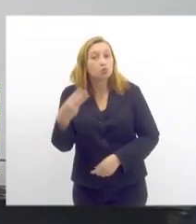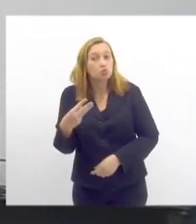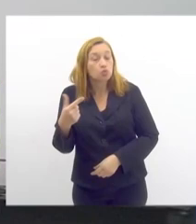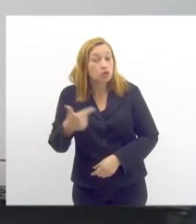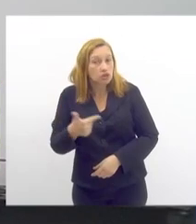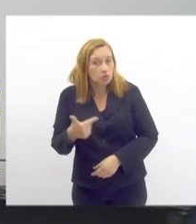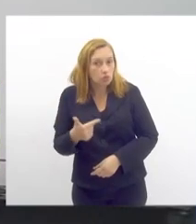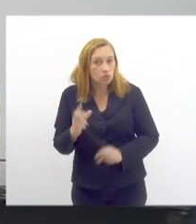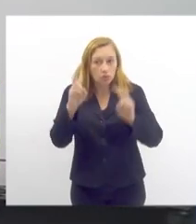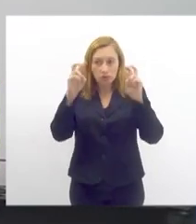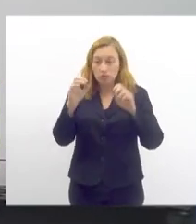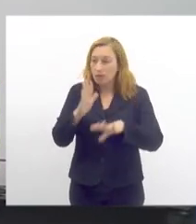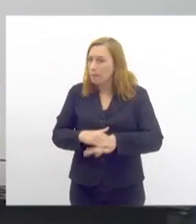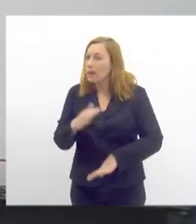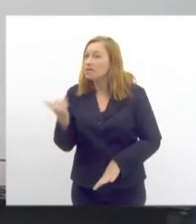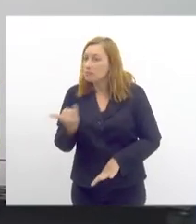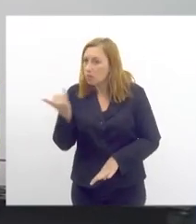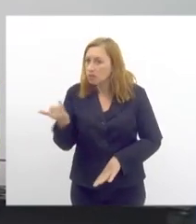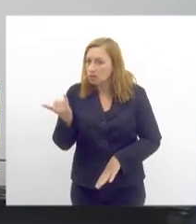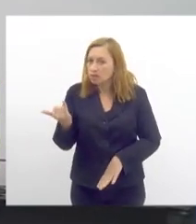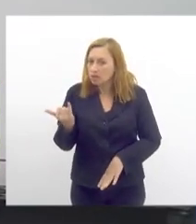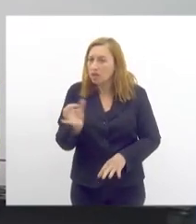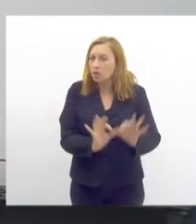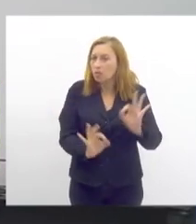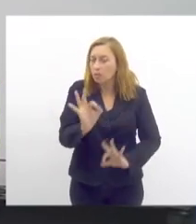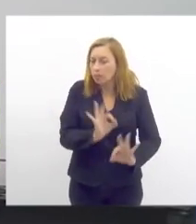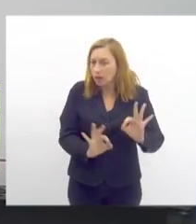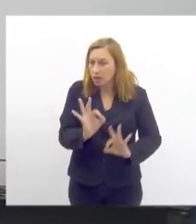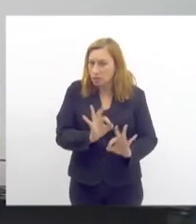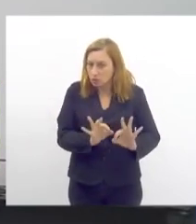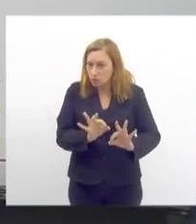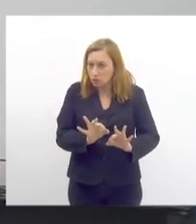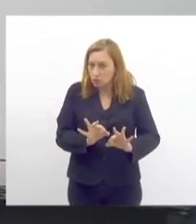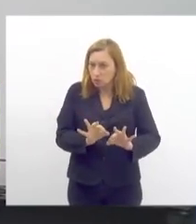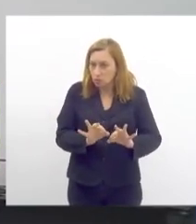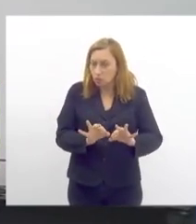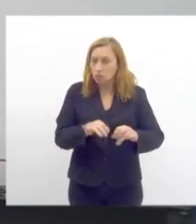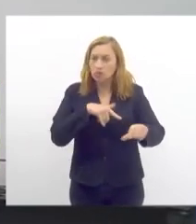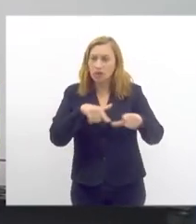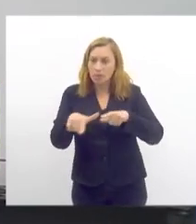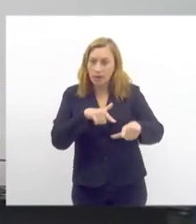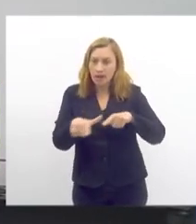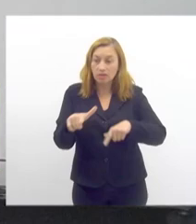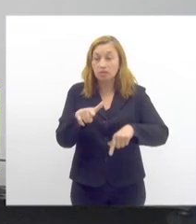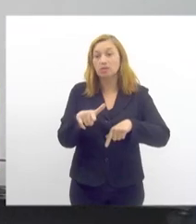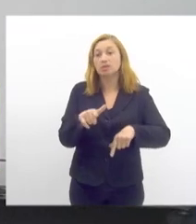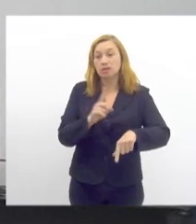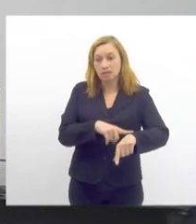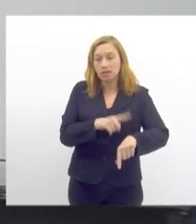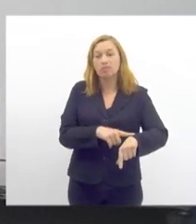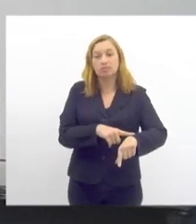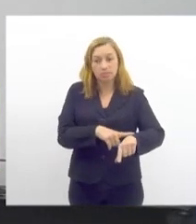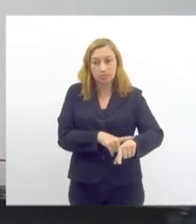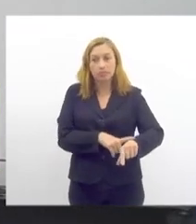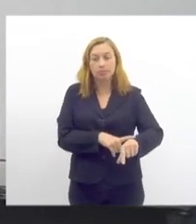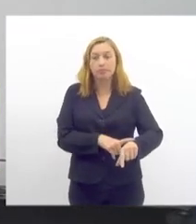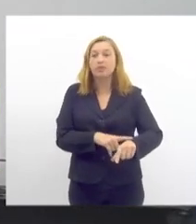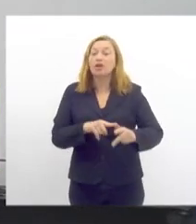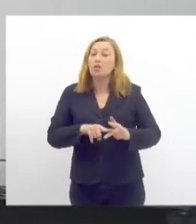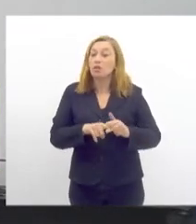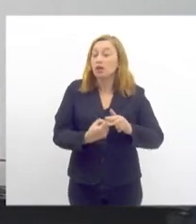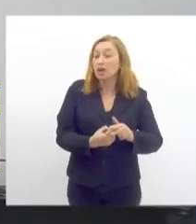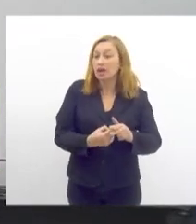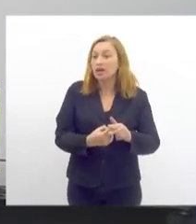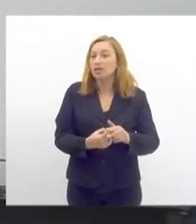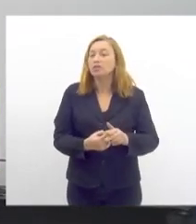O segundo ponto, e o mais importante de todos, é o plano de cargos, carreiras e salário, que é uma lei de 2006, que pretende se fazer as alterações. E o que,